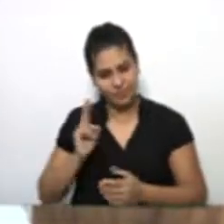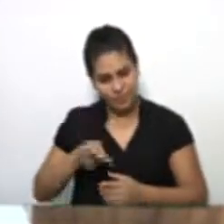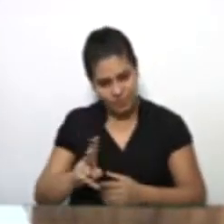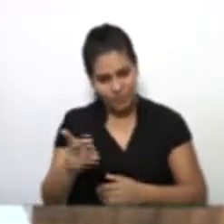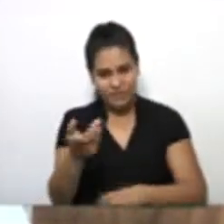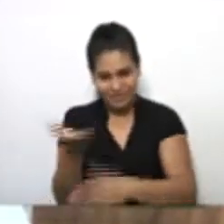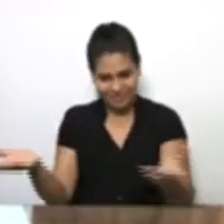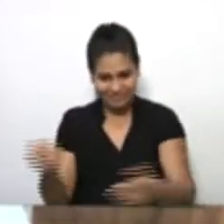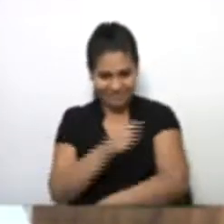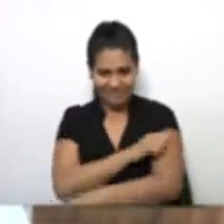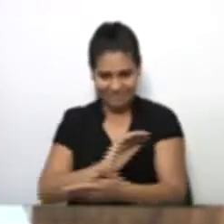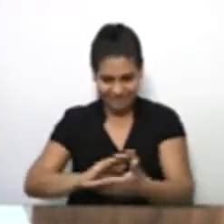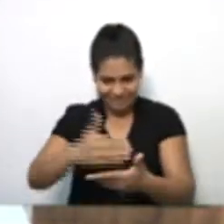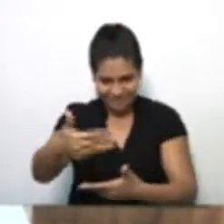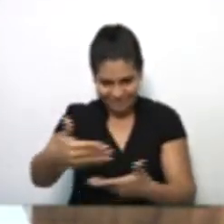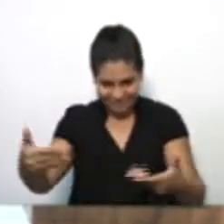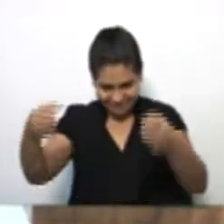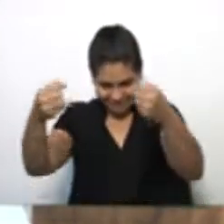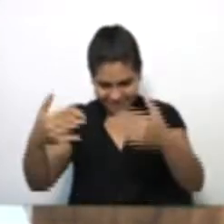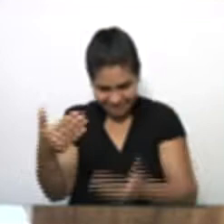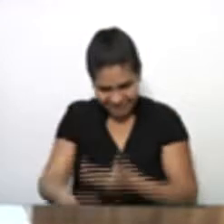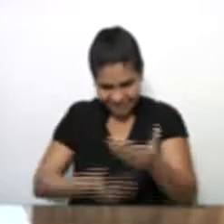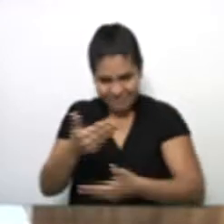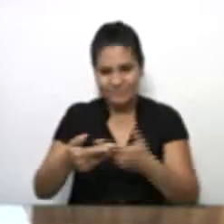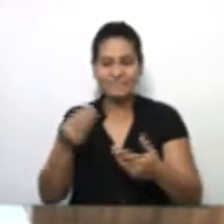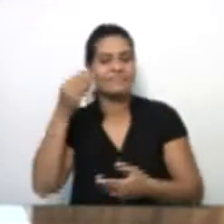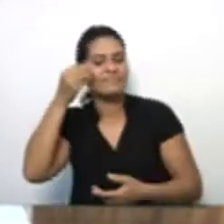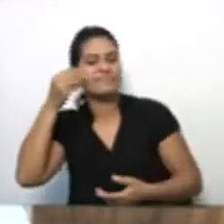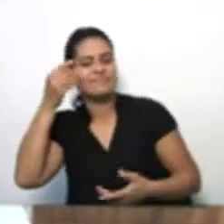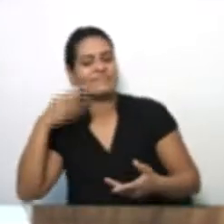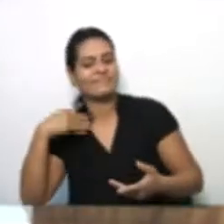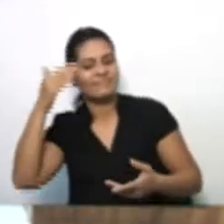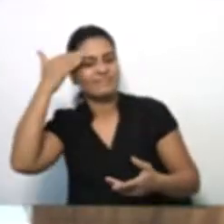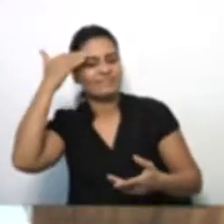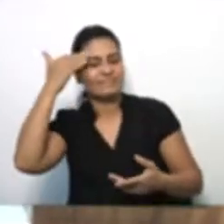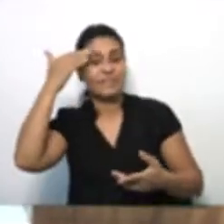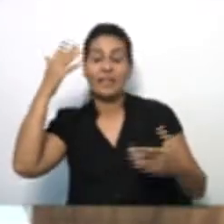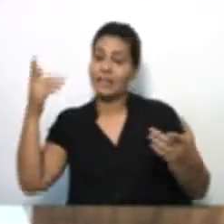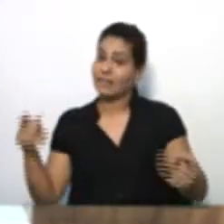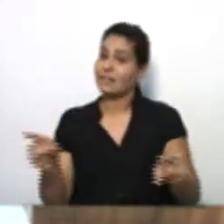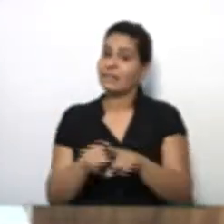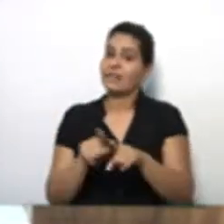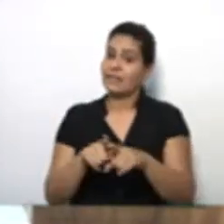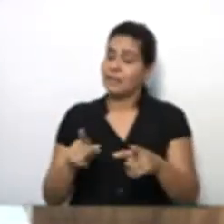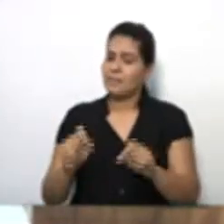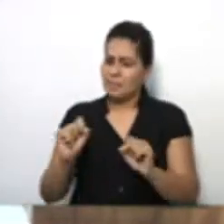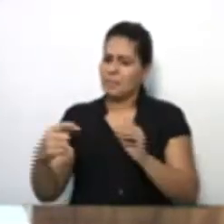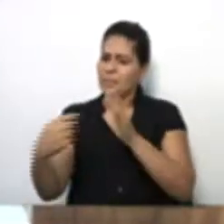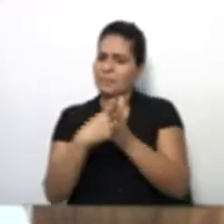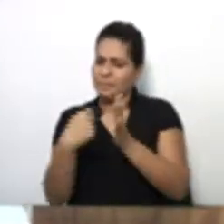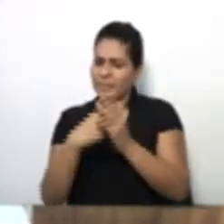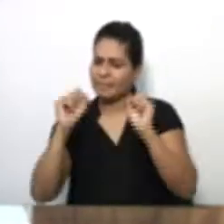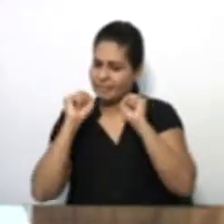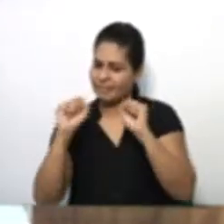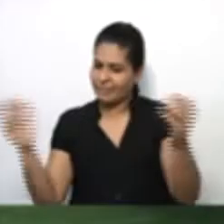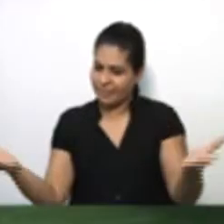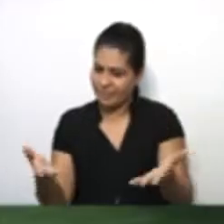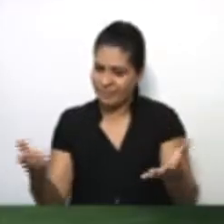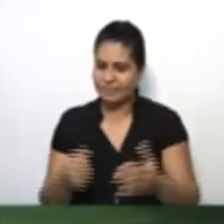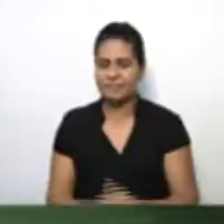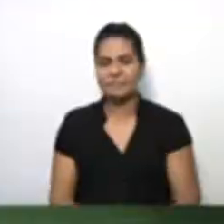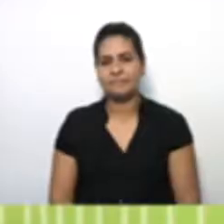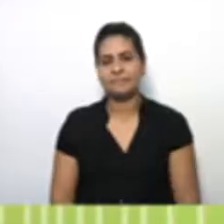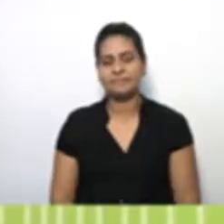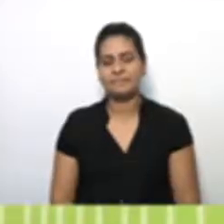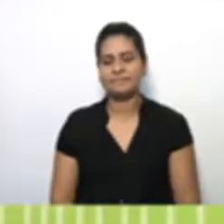aqui com os alunos e fazendo essa troca, ver se eles estão realmente compreendendo e podem tirar dúvida de vocês. É isso